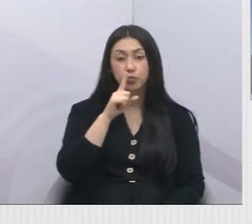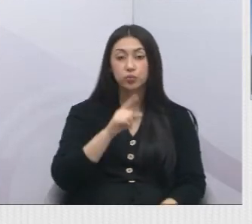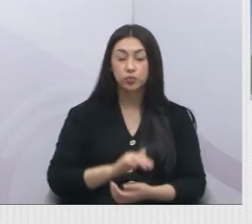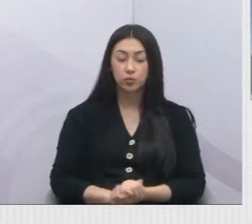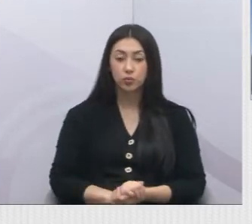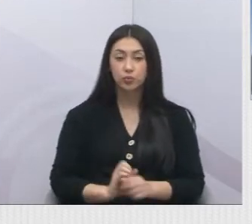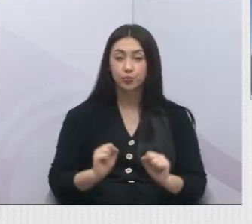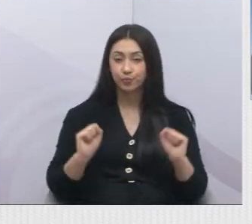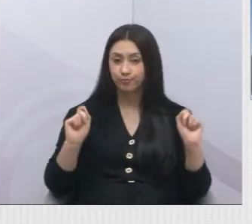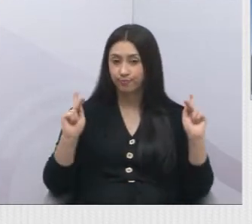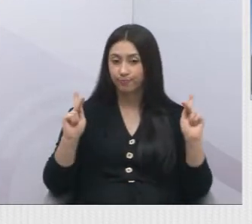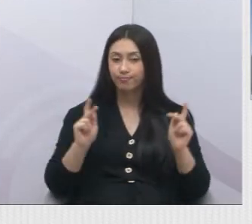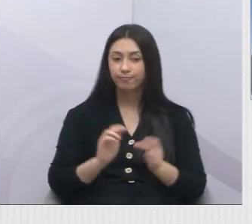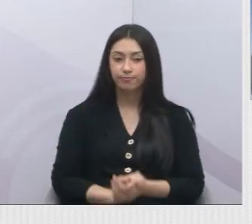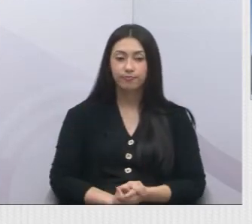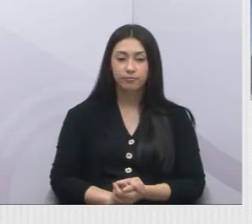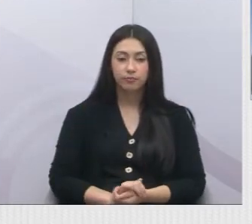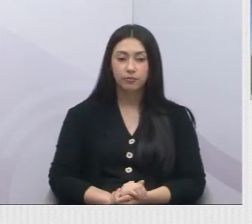Ok?